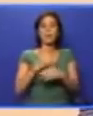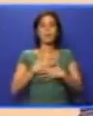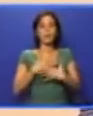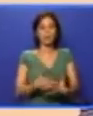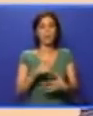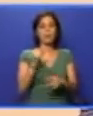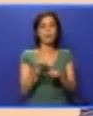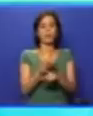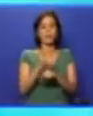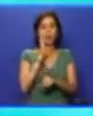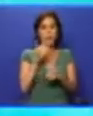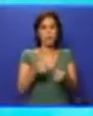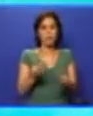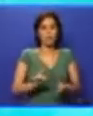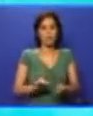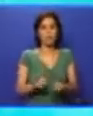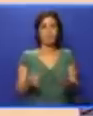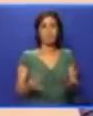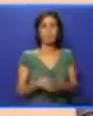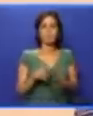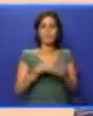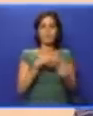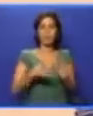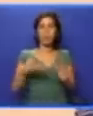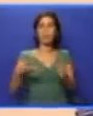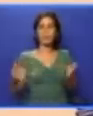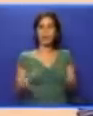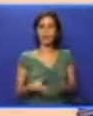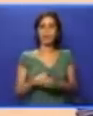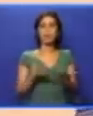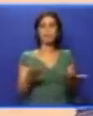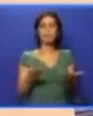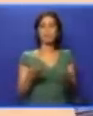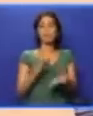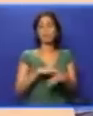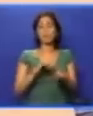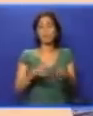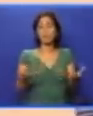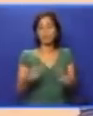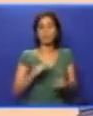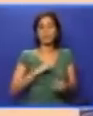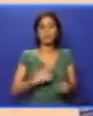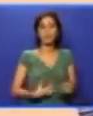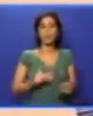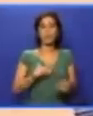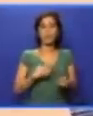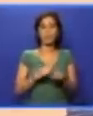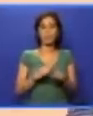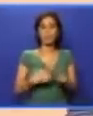profissionalmente as coisas, tanto quanto sei, não correram da melhor maneira. Foi complicado, precisamente se calhar também porque os meus sintomas não